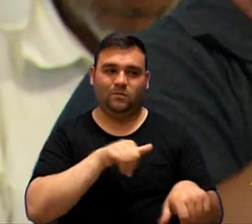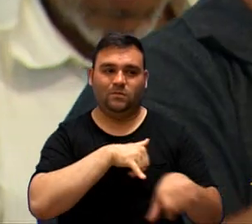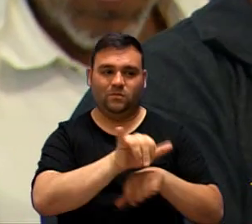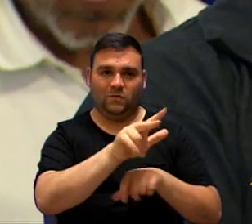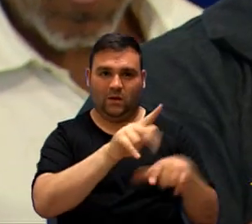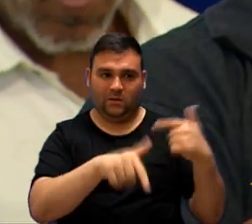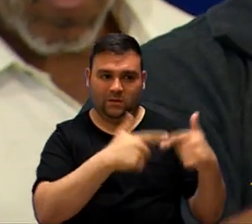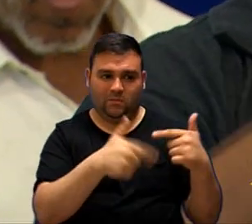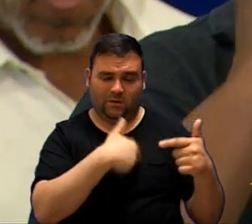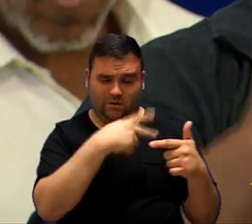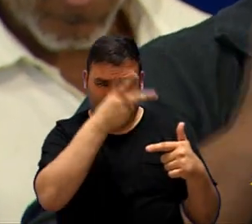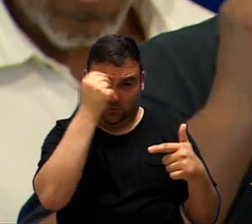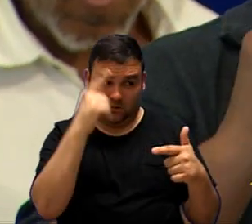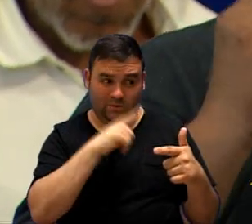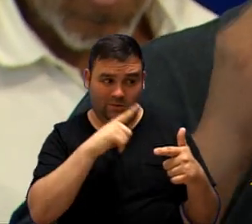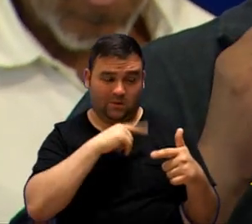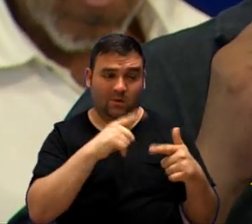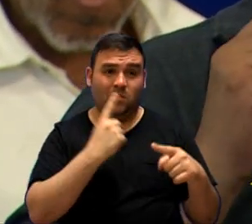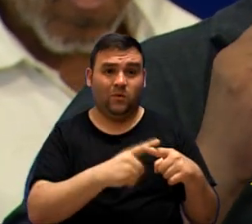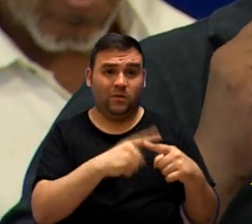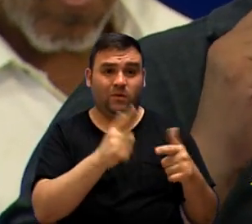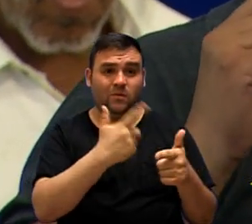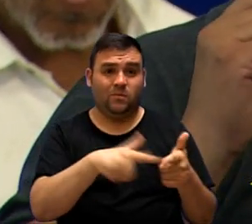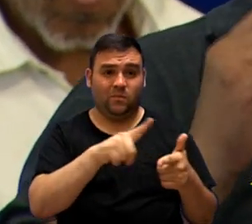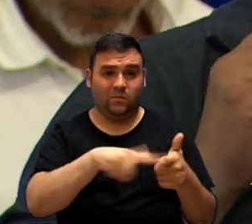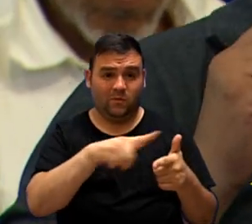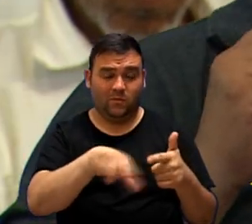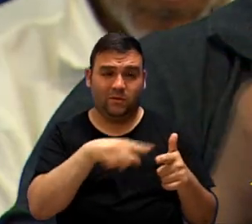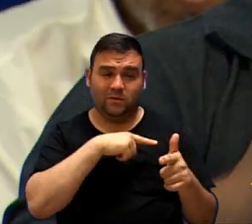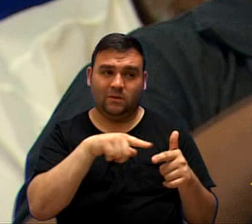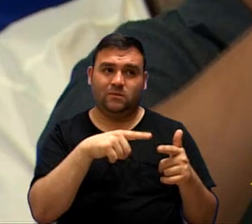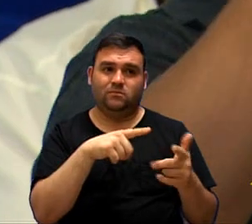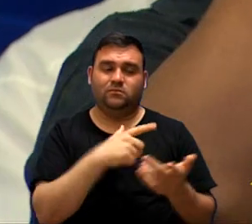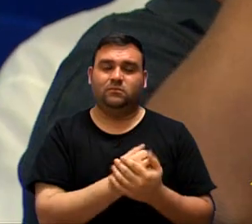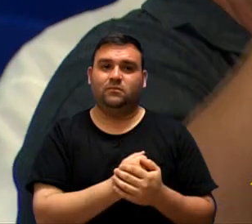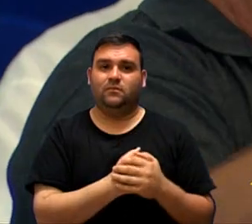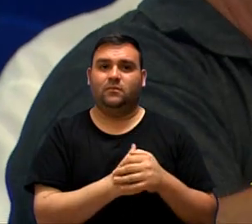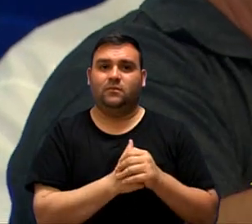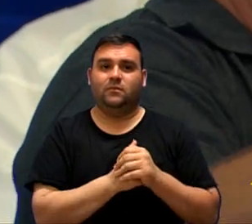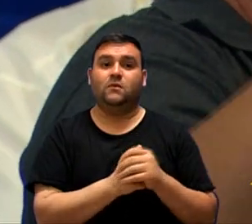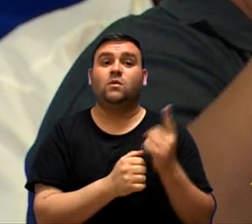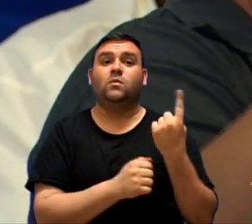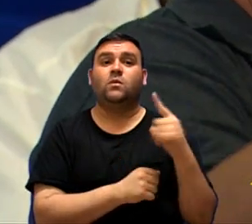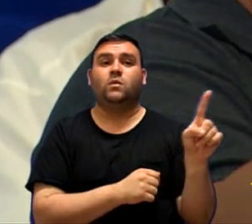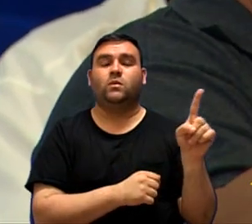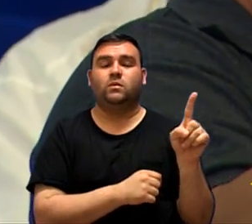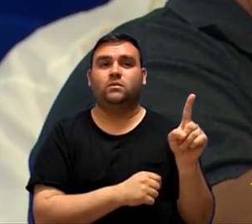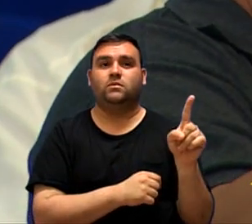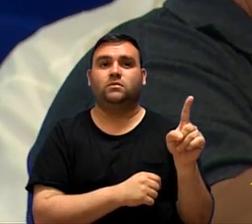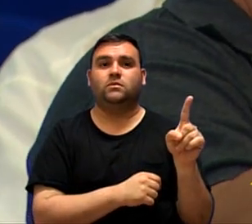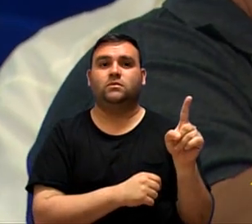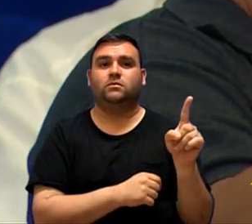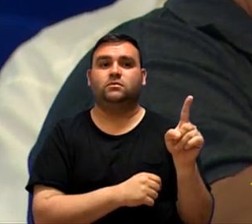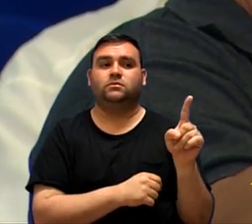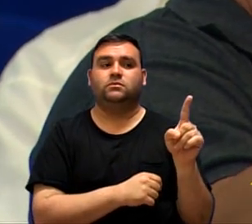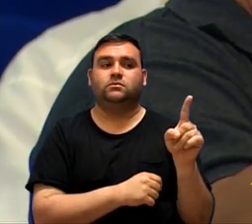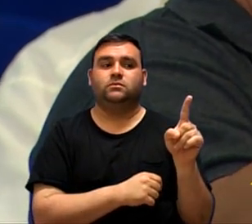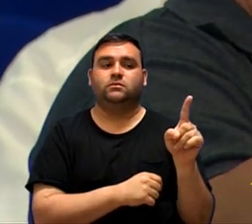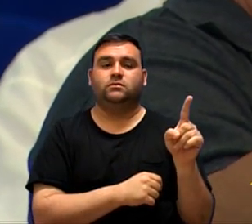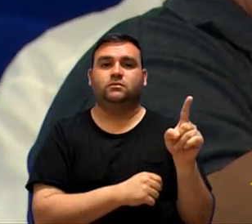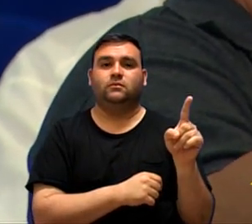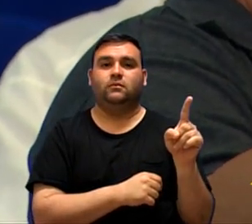no servidor, porque daí a cuica canta. Tá certo? E, por último,